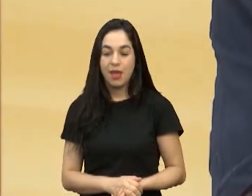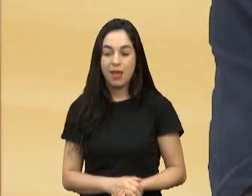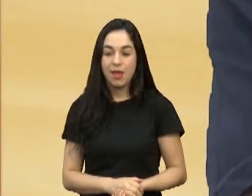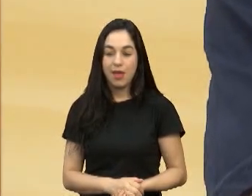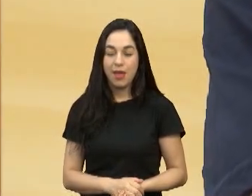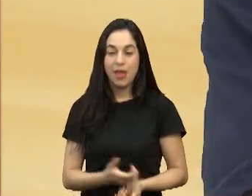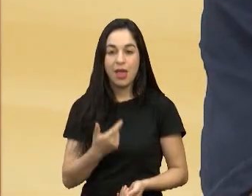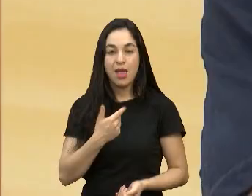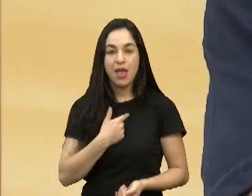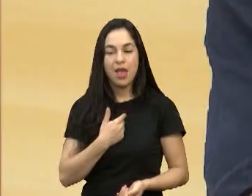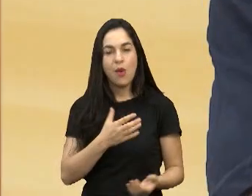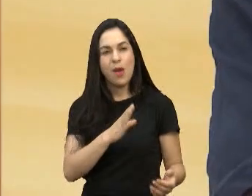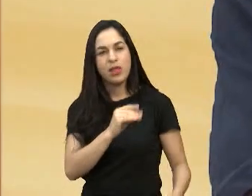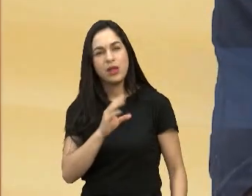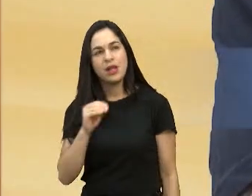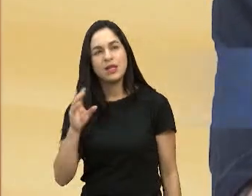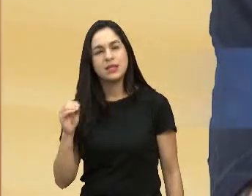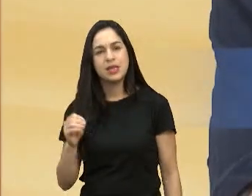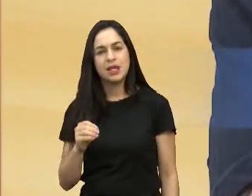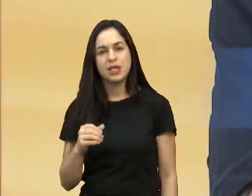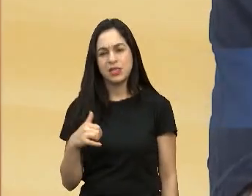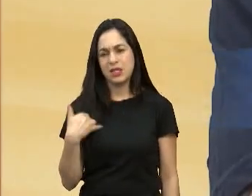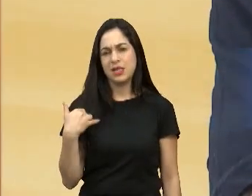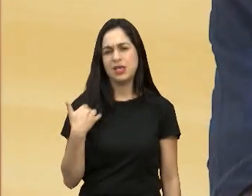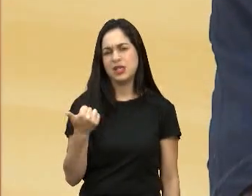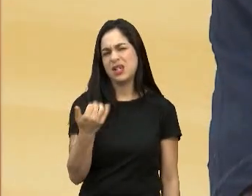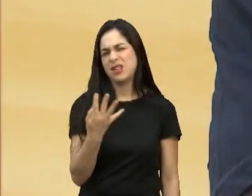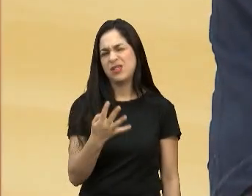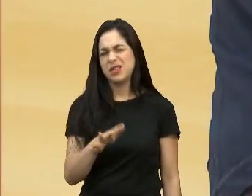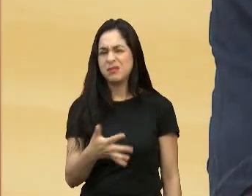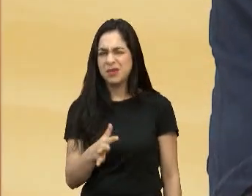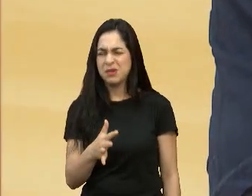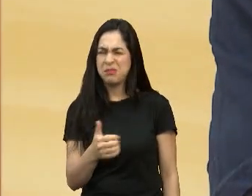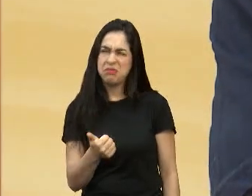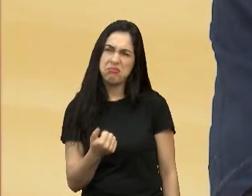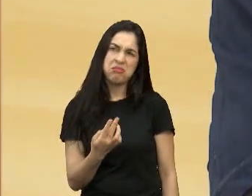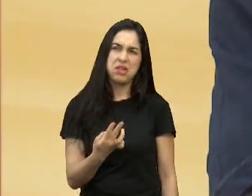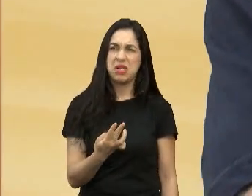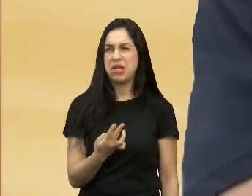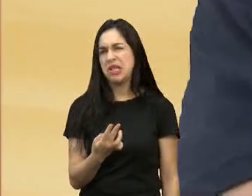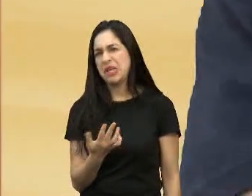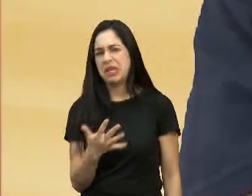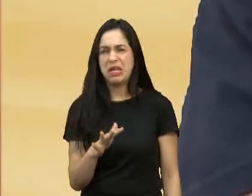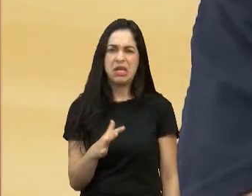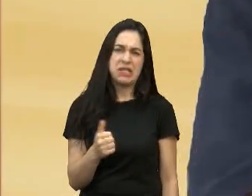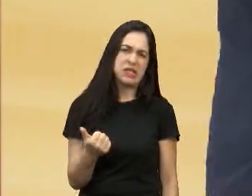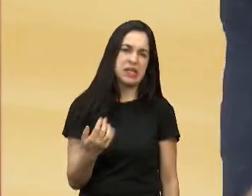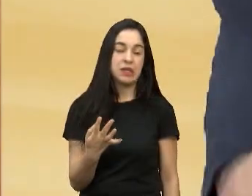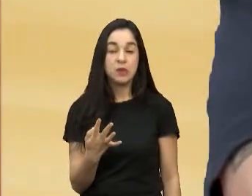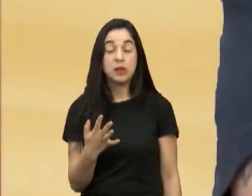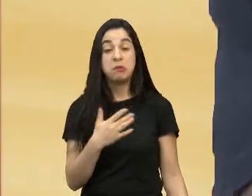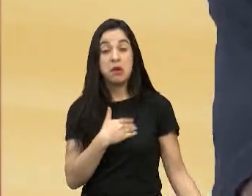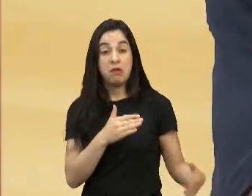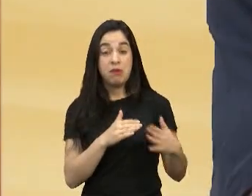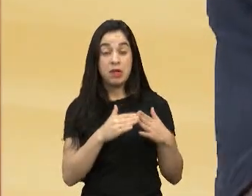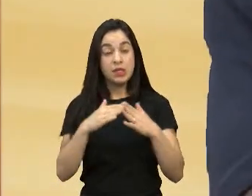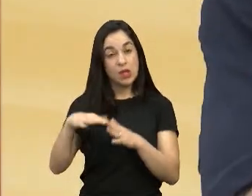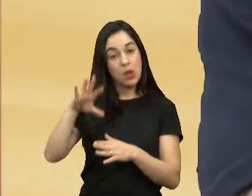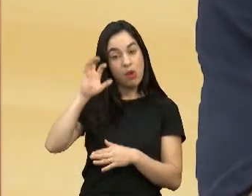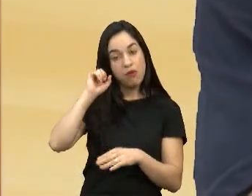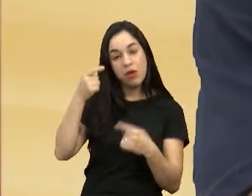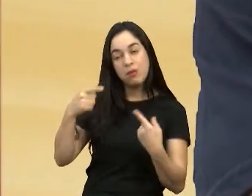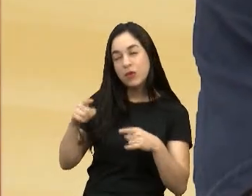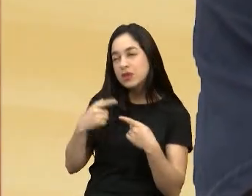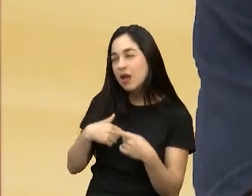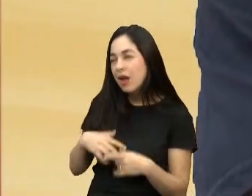foi na adolescência, com 14 anos, mais ou menos nessa faixa, 13 anos nessa faixa, eu ouvindo o vizinho, ouvia, na verdade. Eu tinha